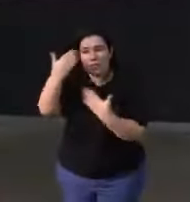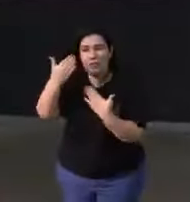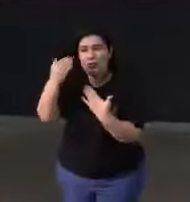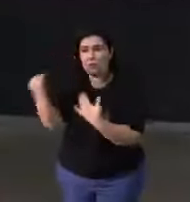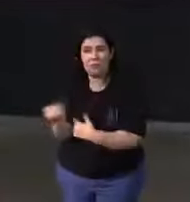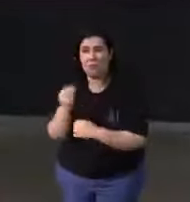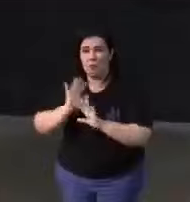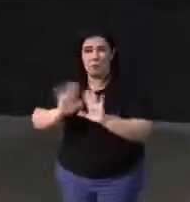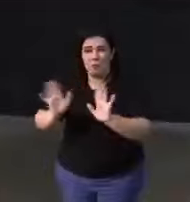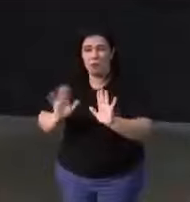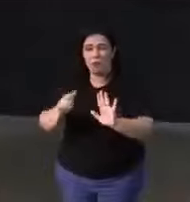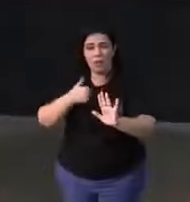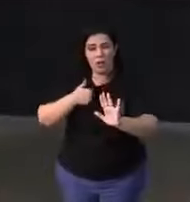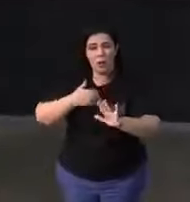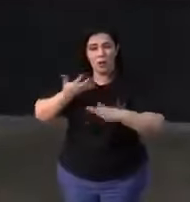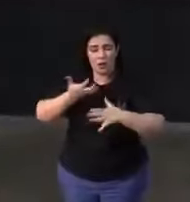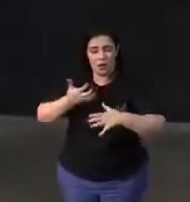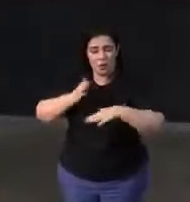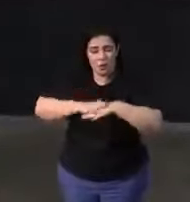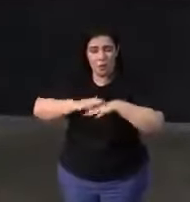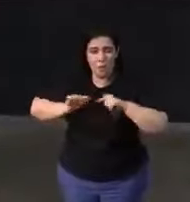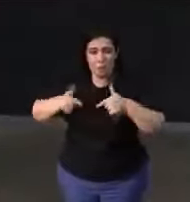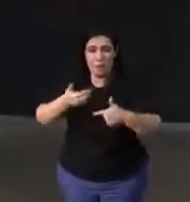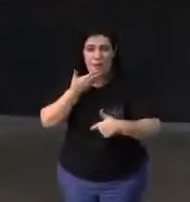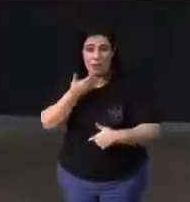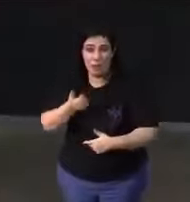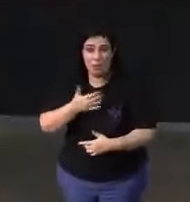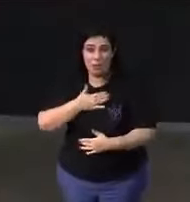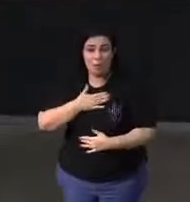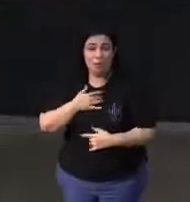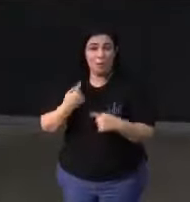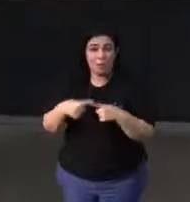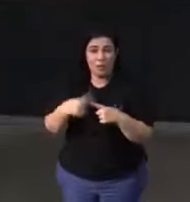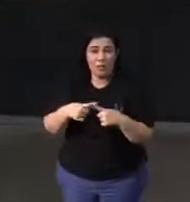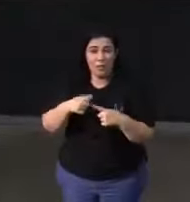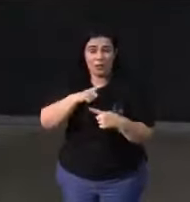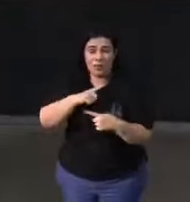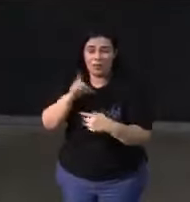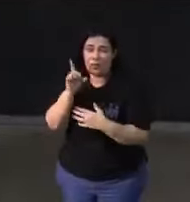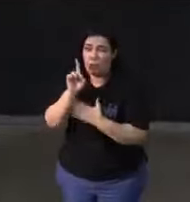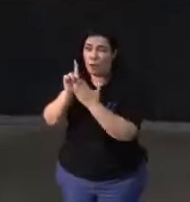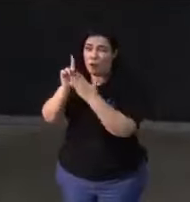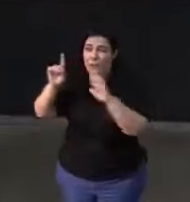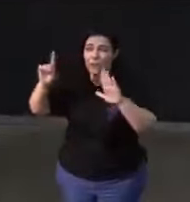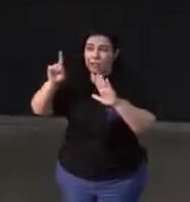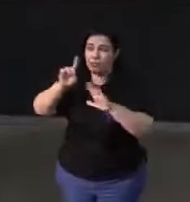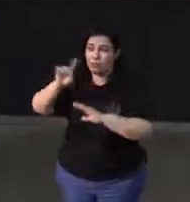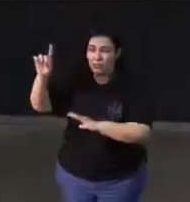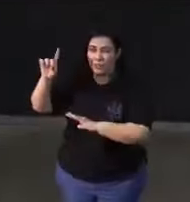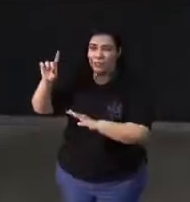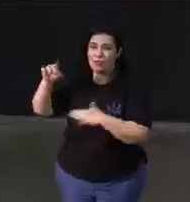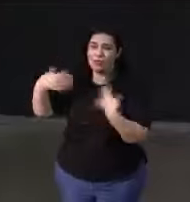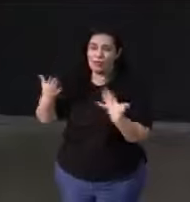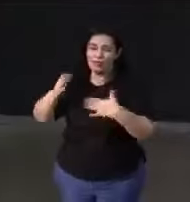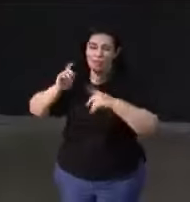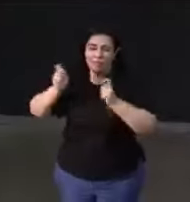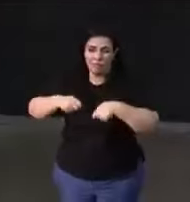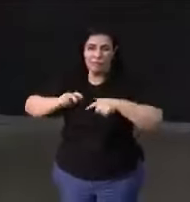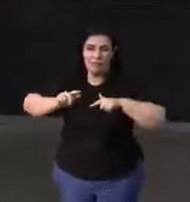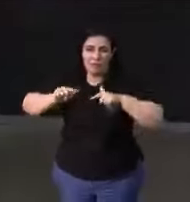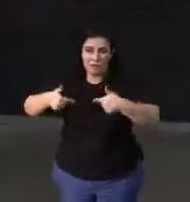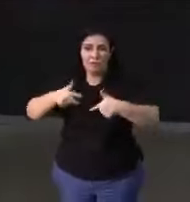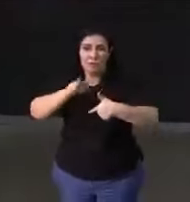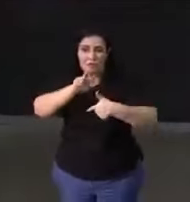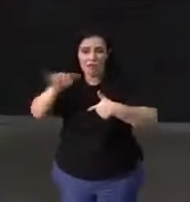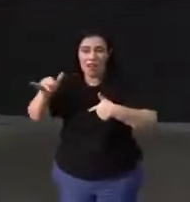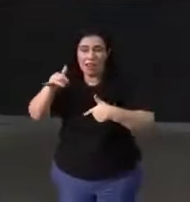não importa, eu vou fazer o meu Por quê, irmão? Porque eu tenho uma promessa de Deus, e essa promessa vai se cumprir na vida